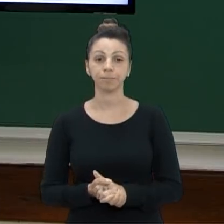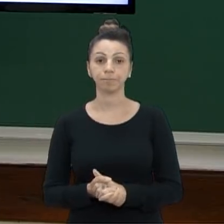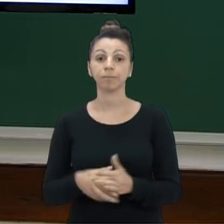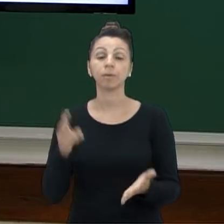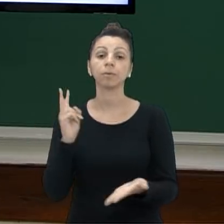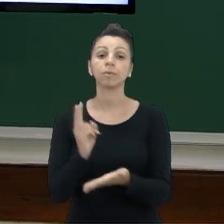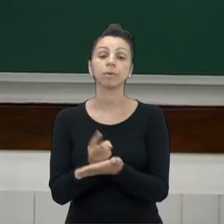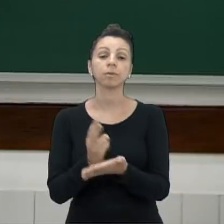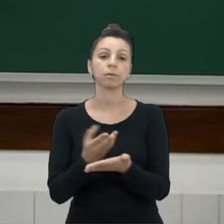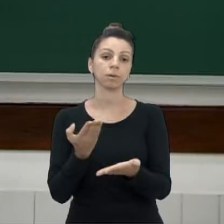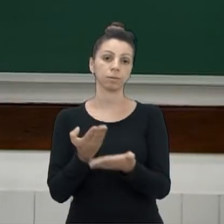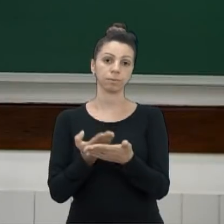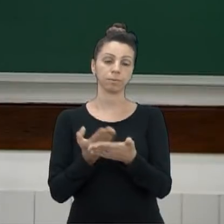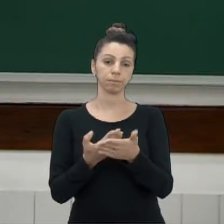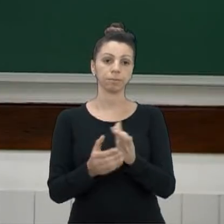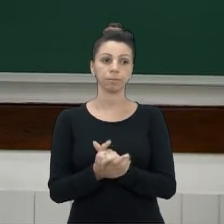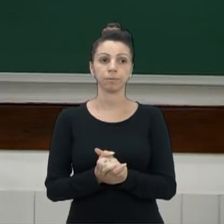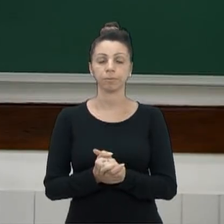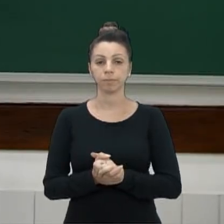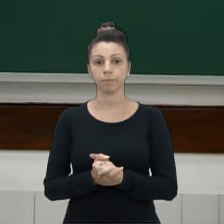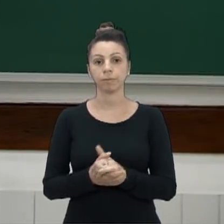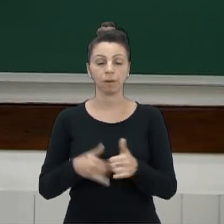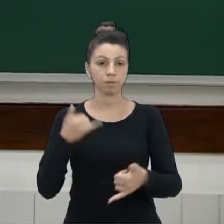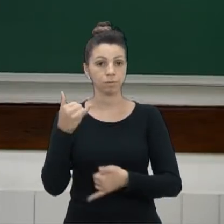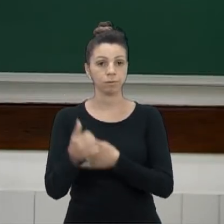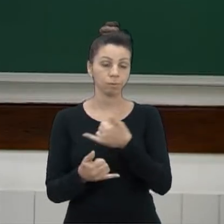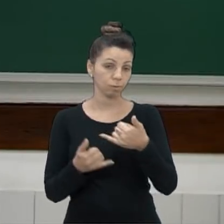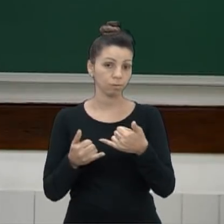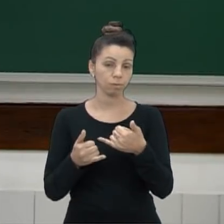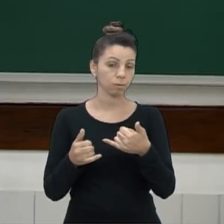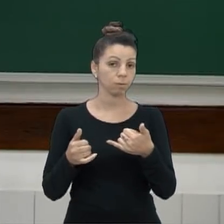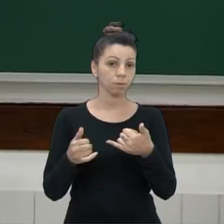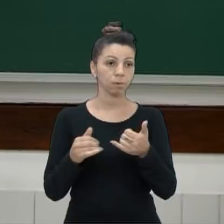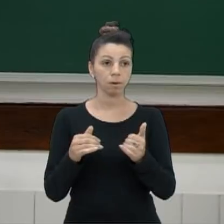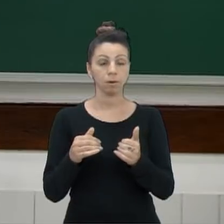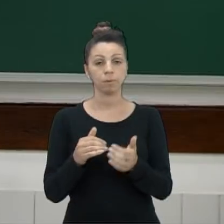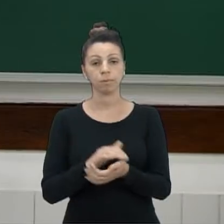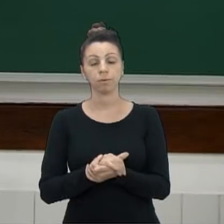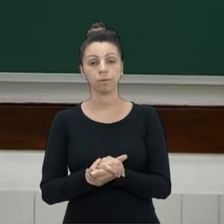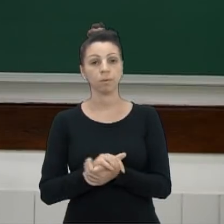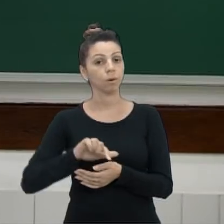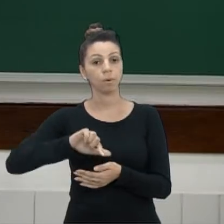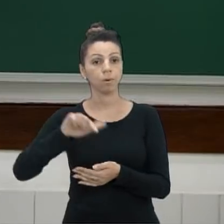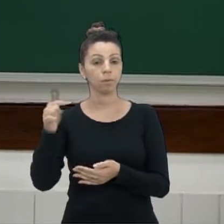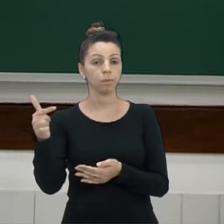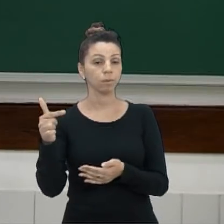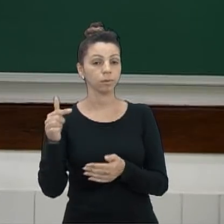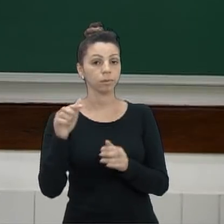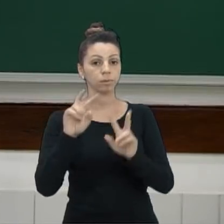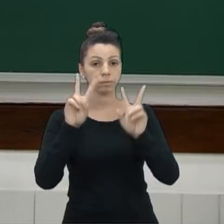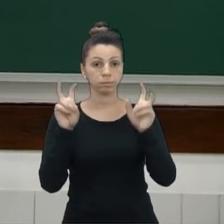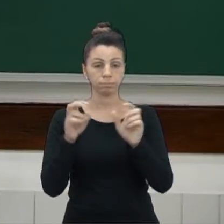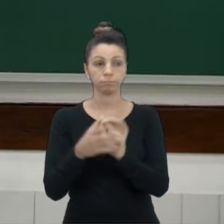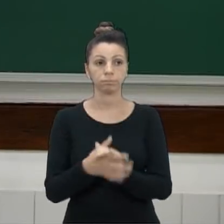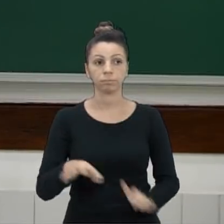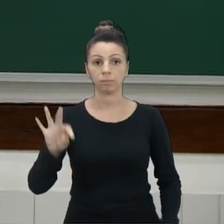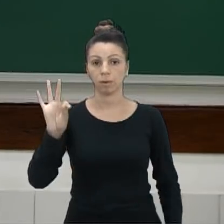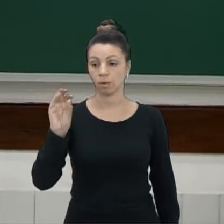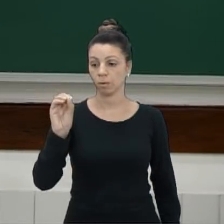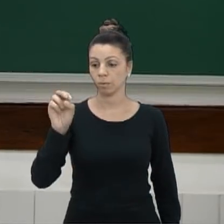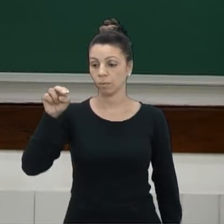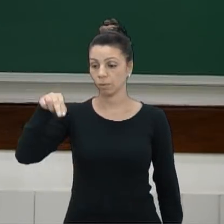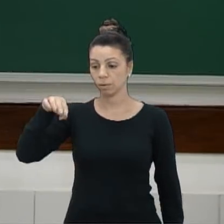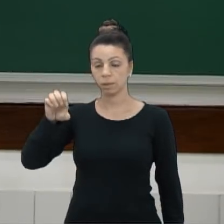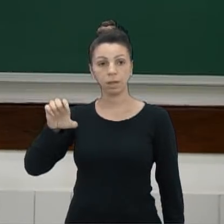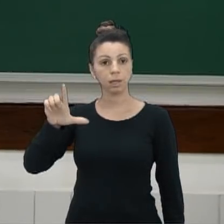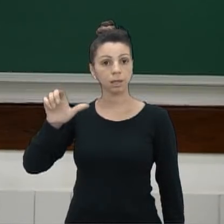continuando a nossa aula, além desse jogo, a gente vai falar agora um pouquinho sobre a tonelada. A gente não